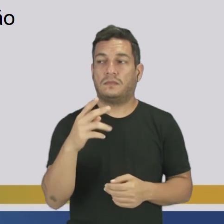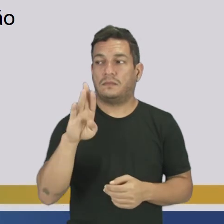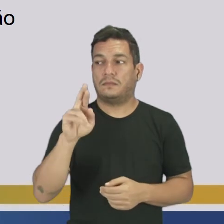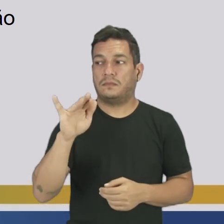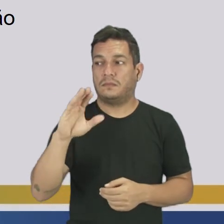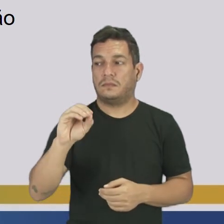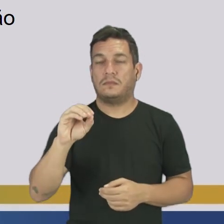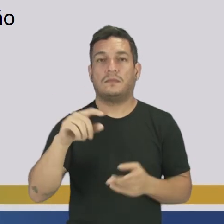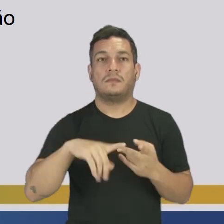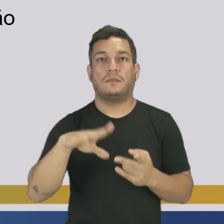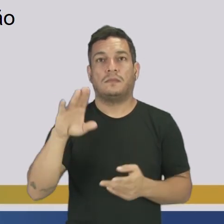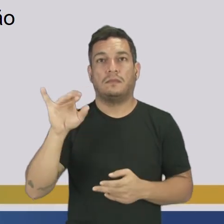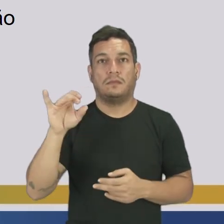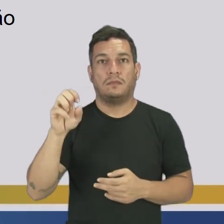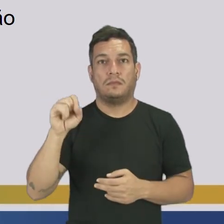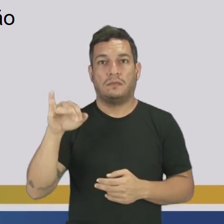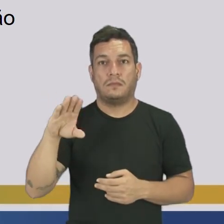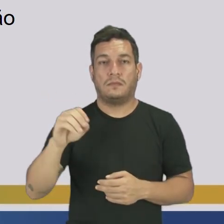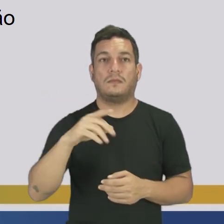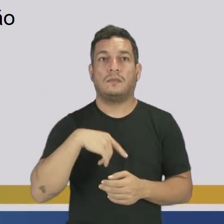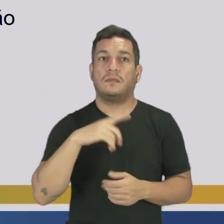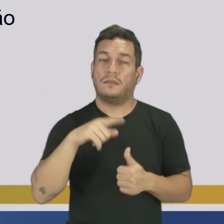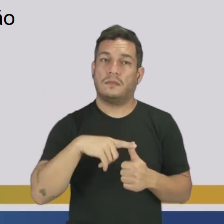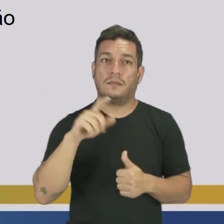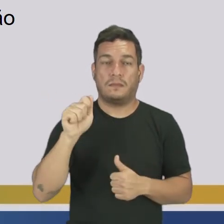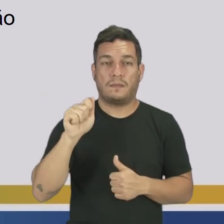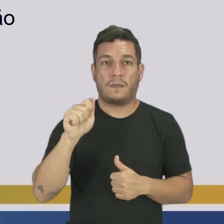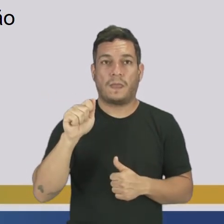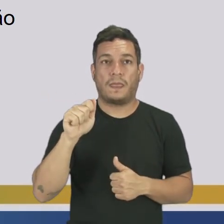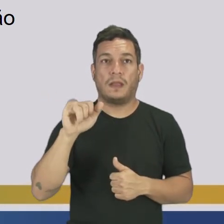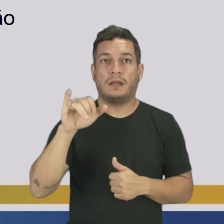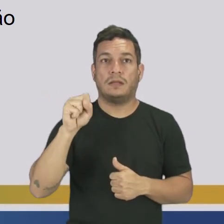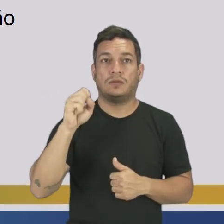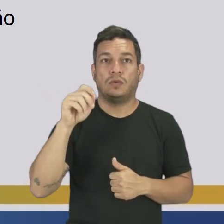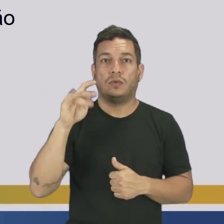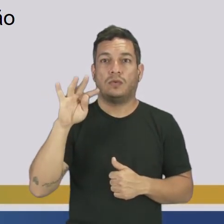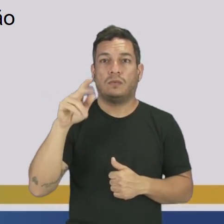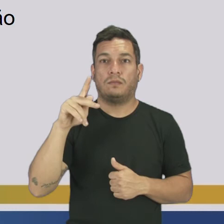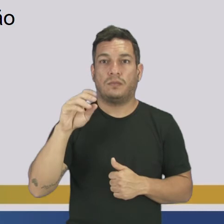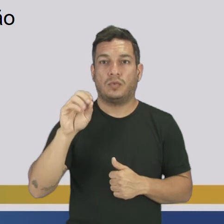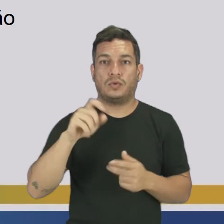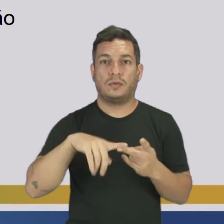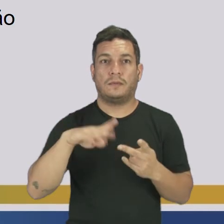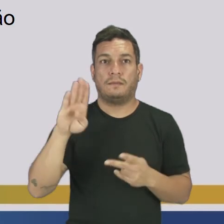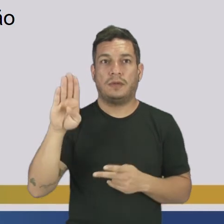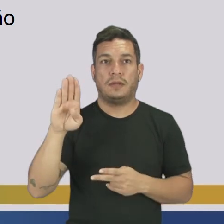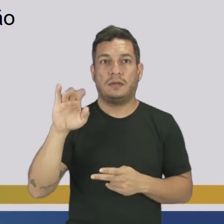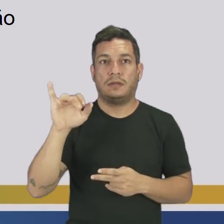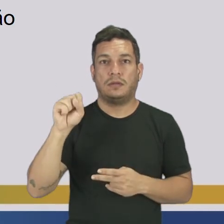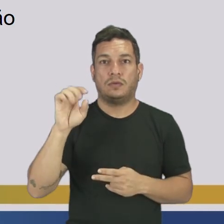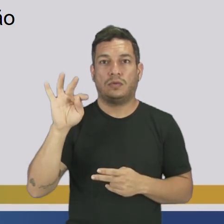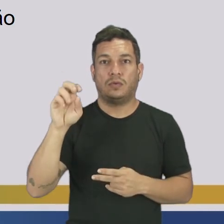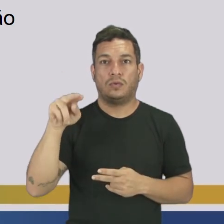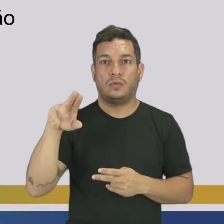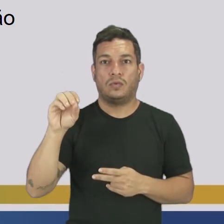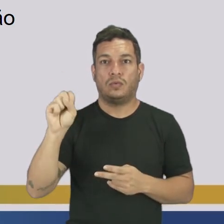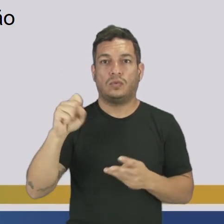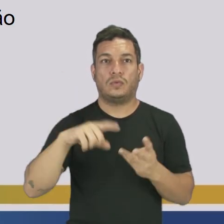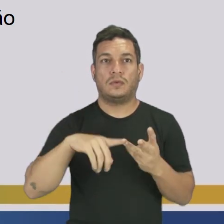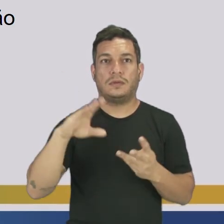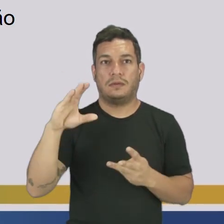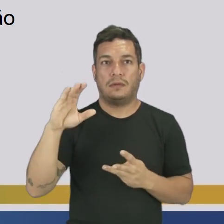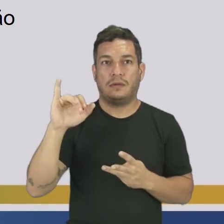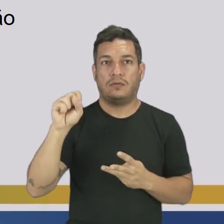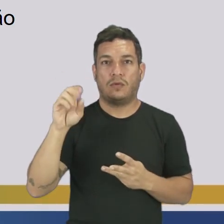bário quanto o césio. As opções são: opção A, isótopos; opção B, isótonos;